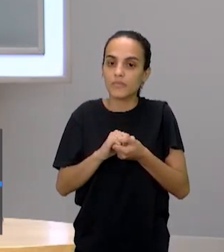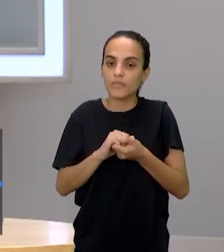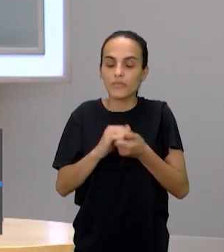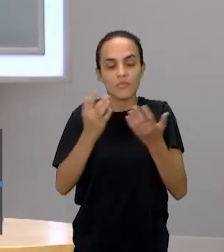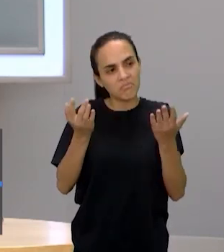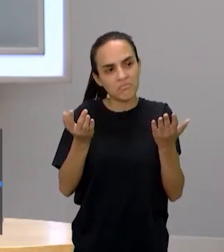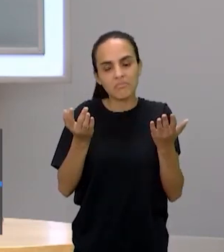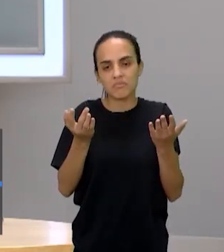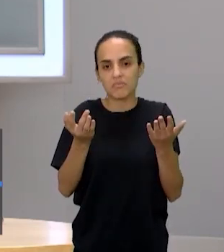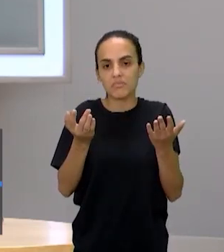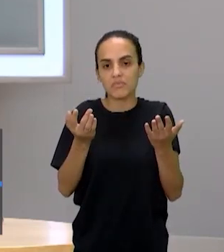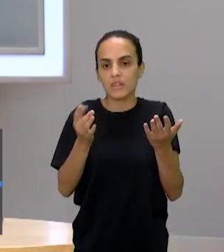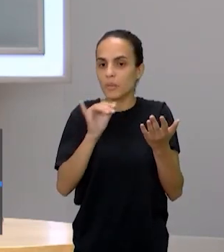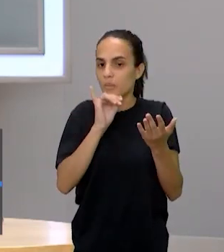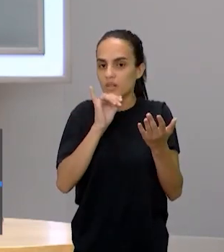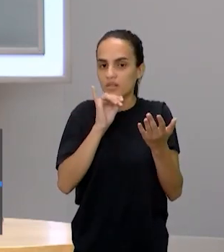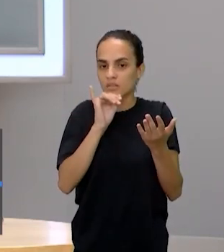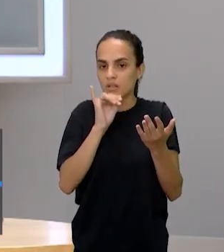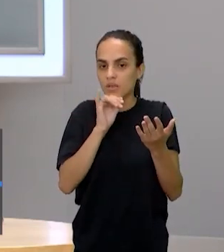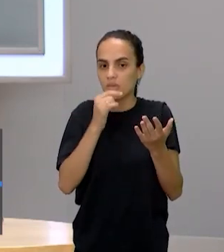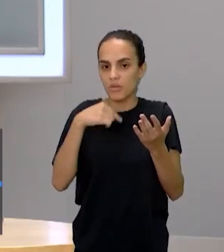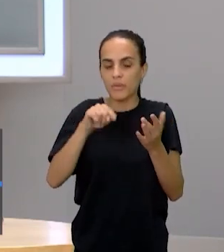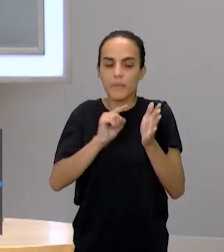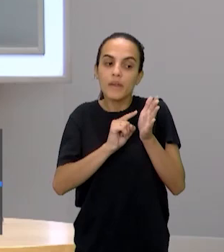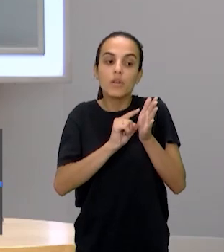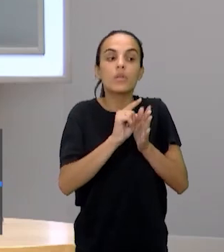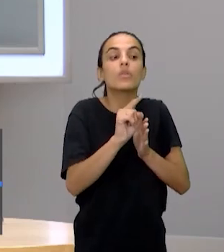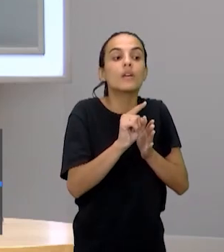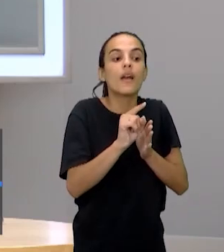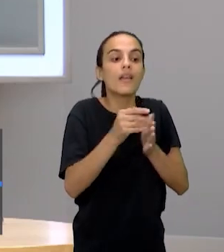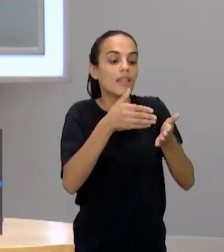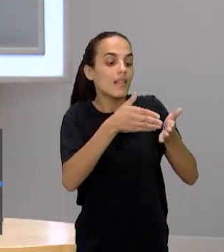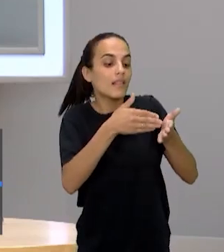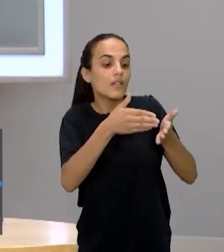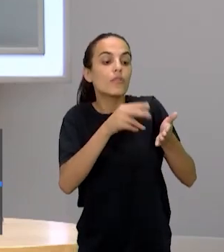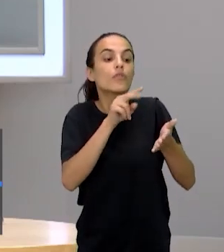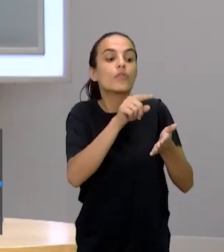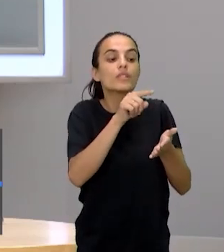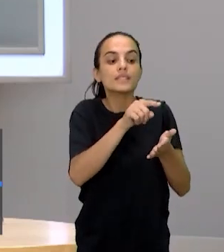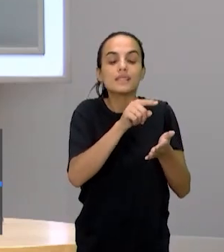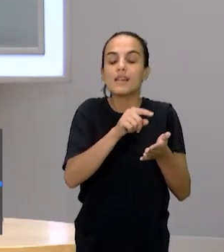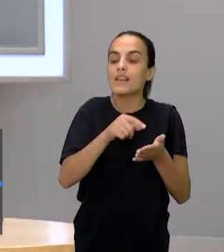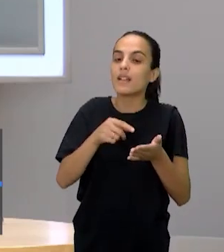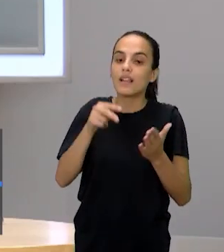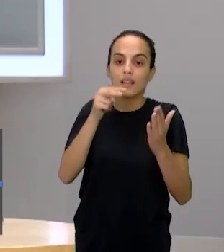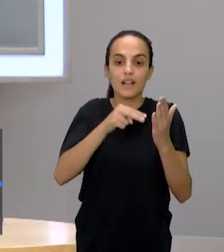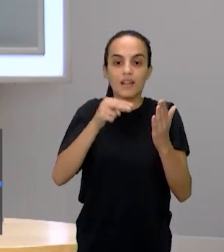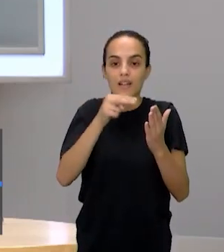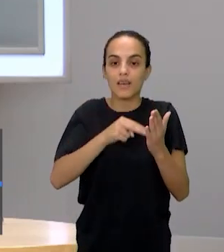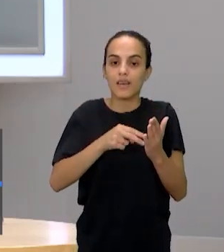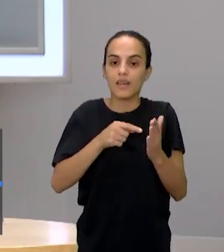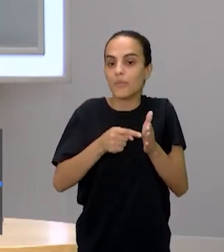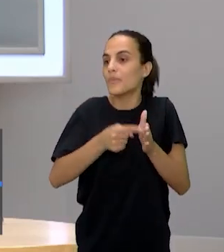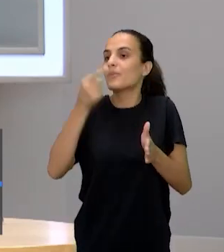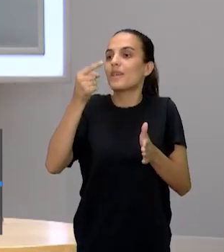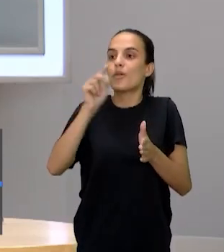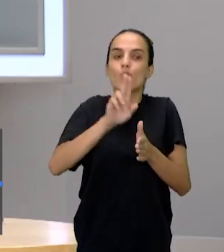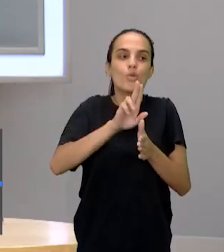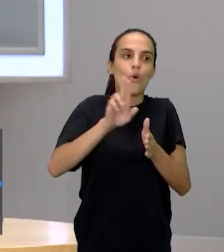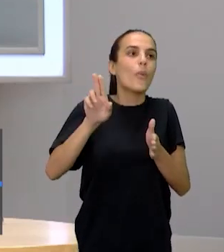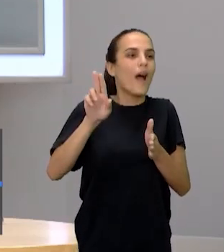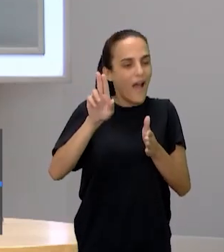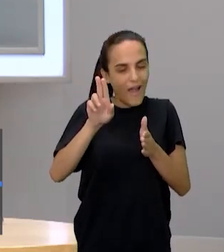será que quando alguém pergunta para mim que livro eu estou lendo e o primeiro nome que vem na